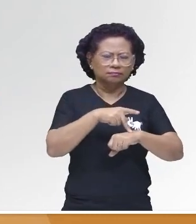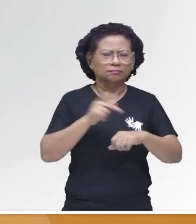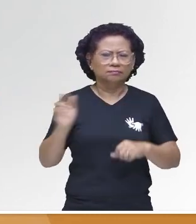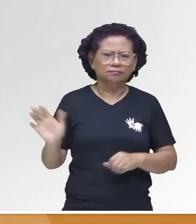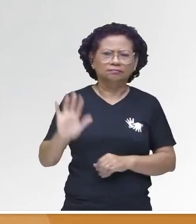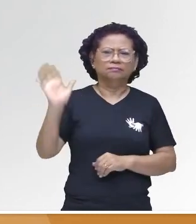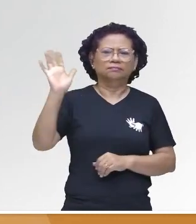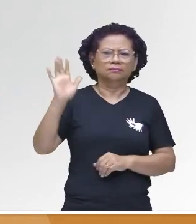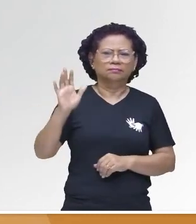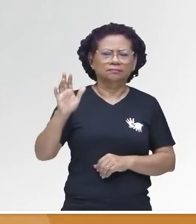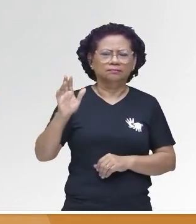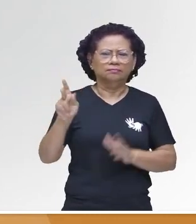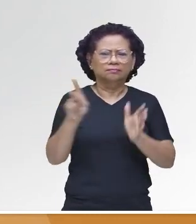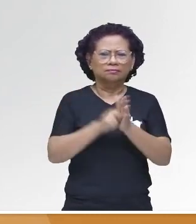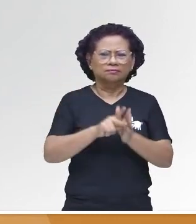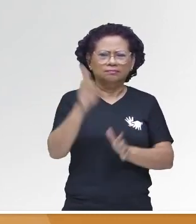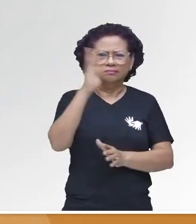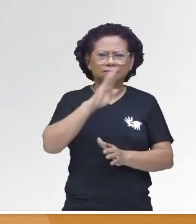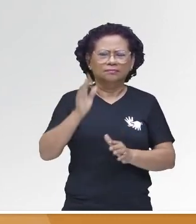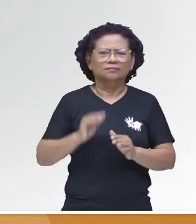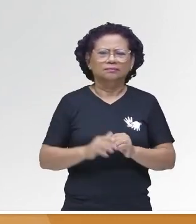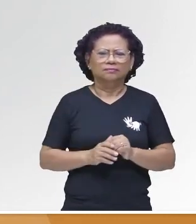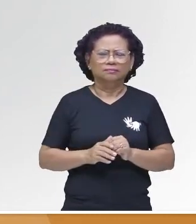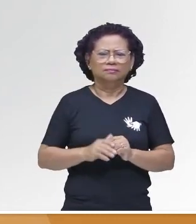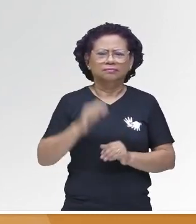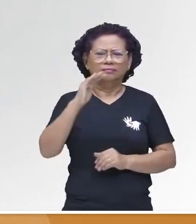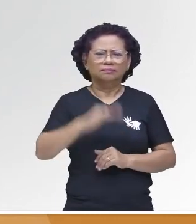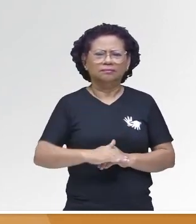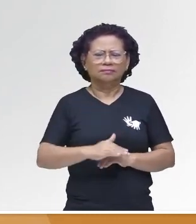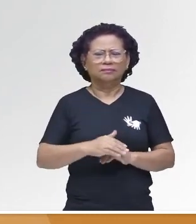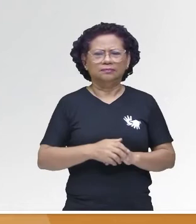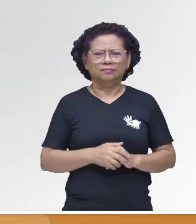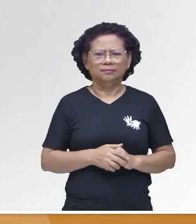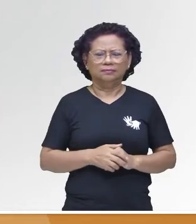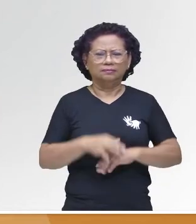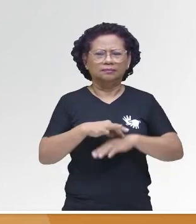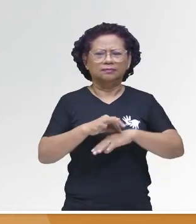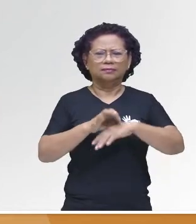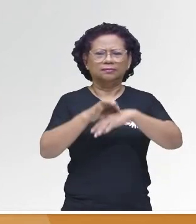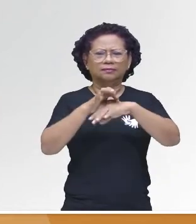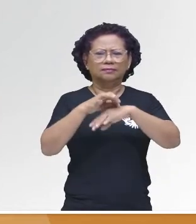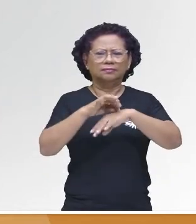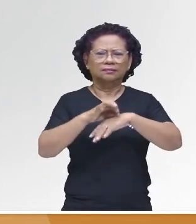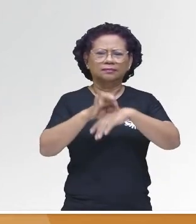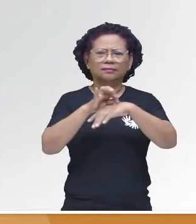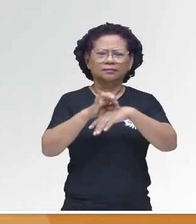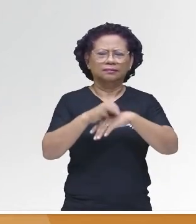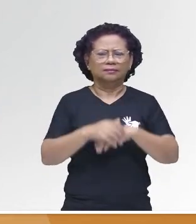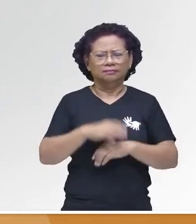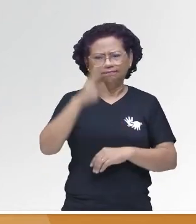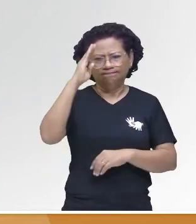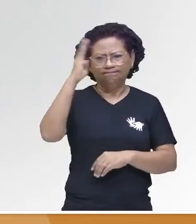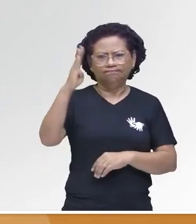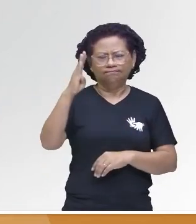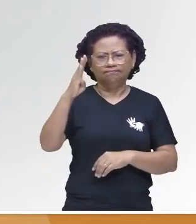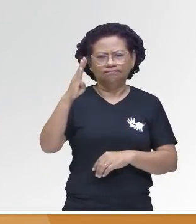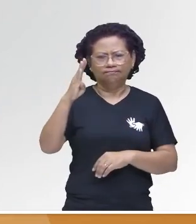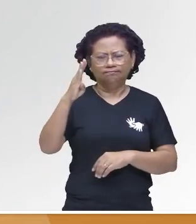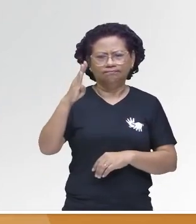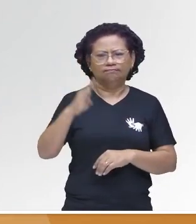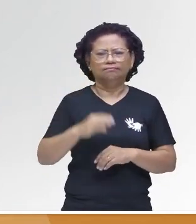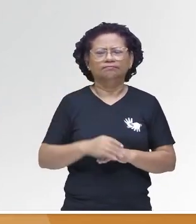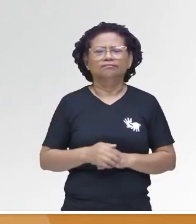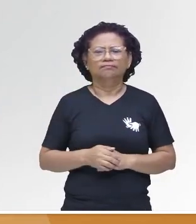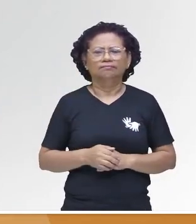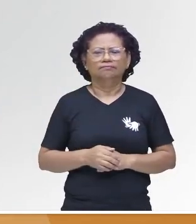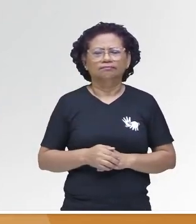rebelar, porque perderam um grande mercado. Que mercado é esse? Principalmente o mercado do Nordeste brasileiro. Então a gente